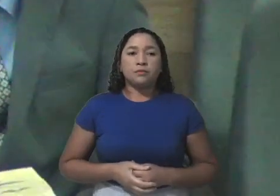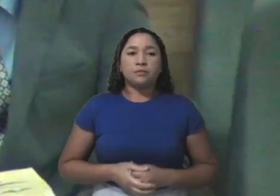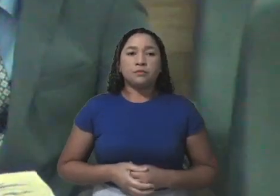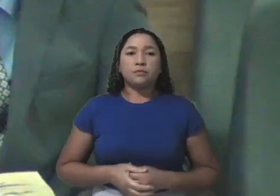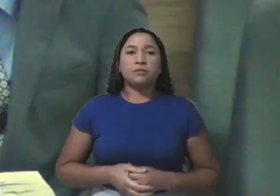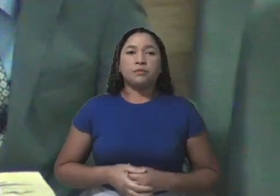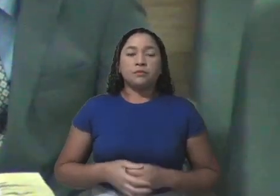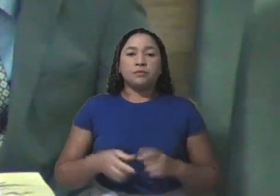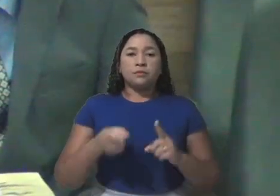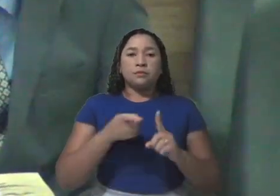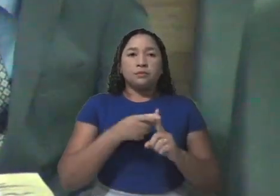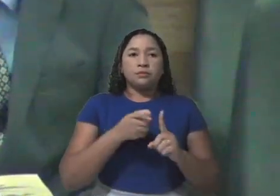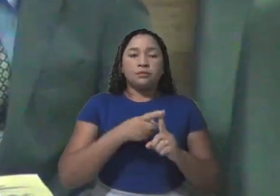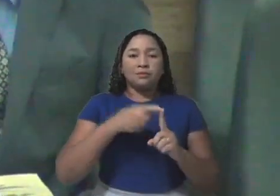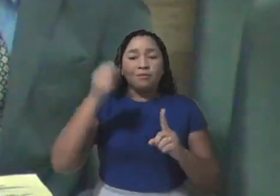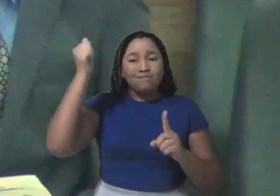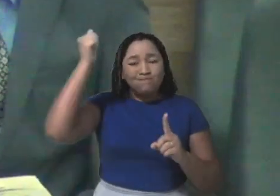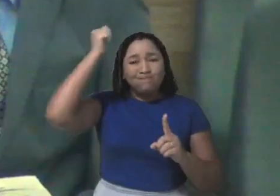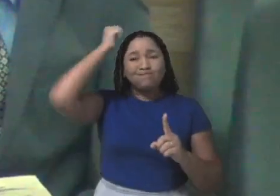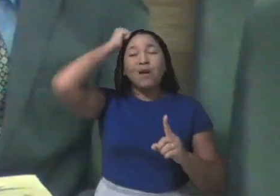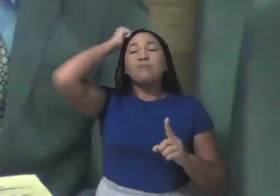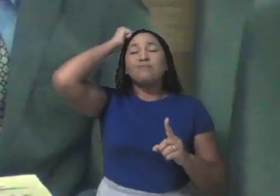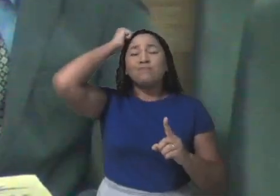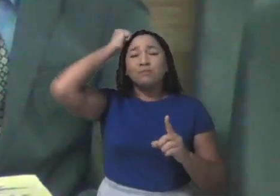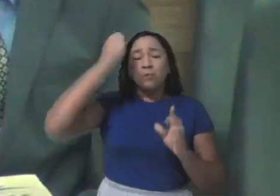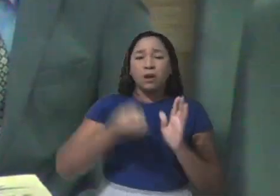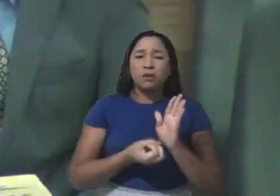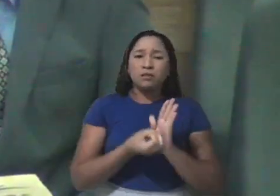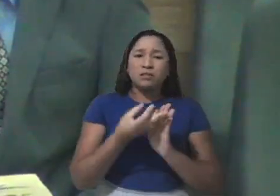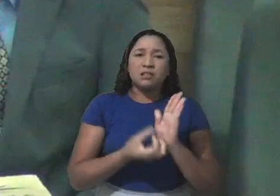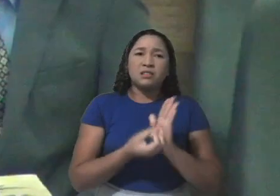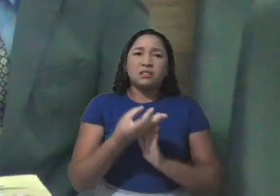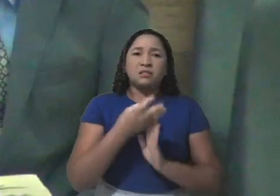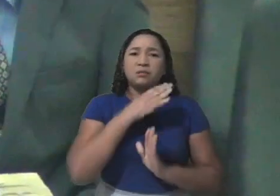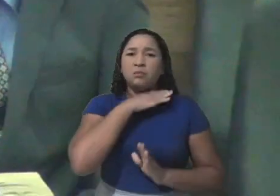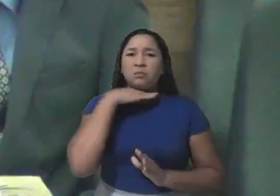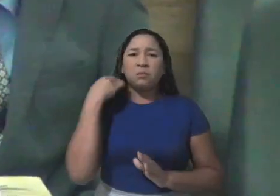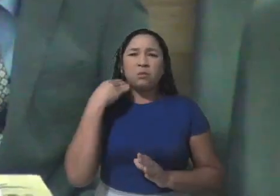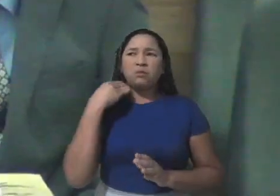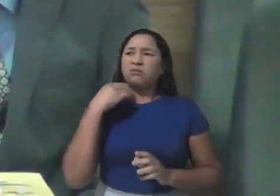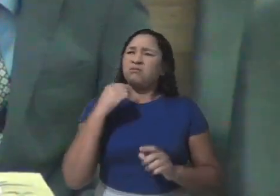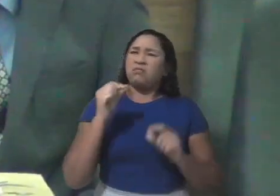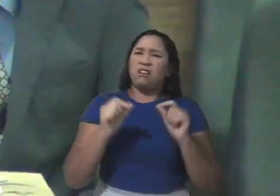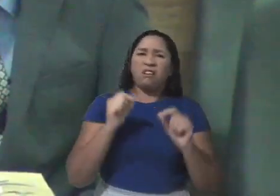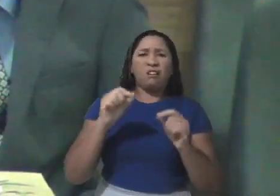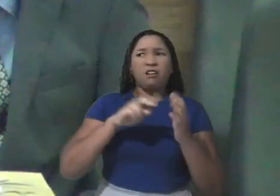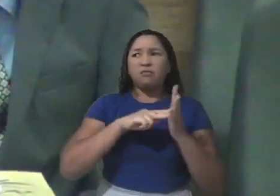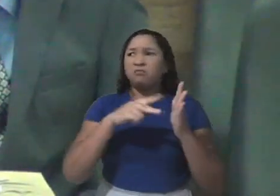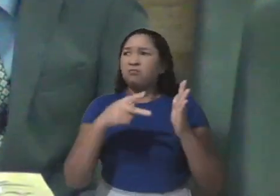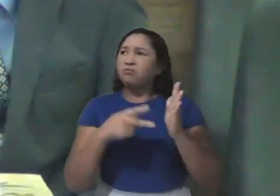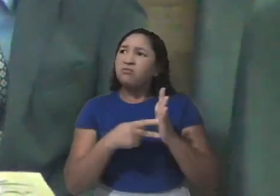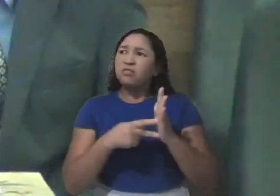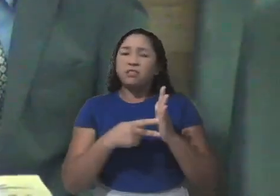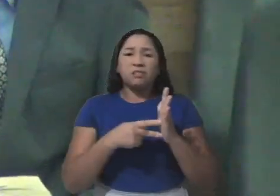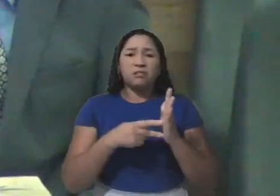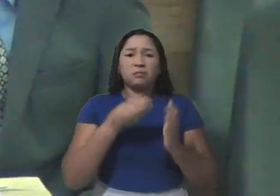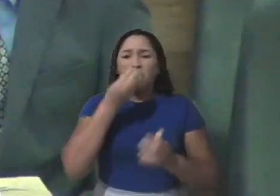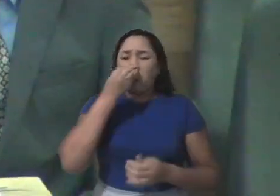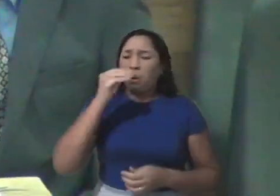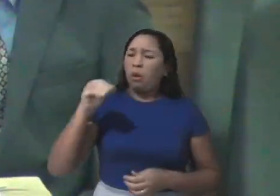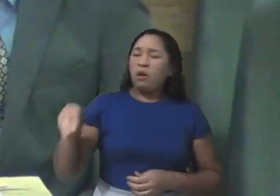o arrependimento das obras mortas. O que é isso? Abandonar a